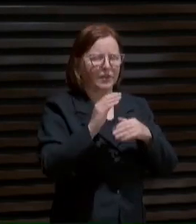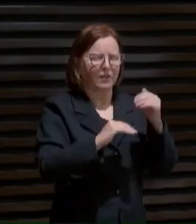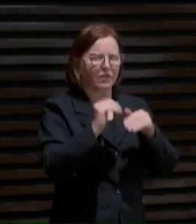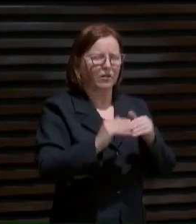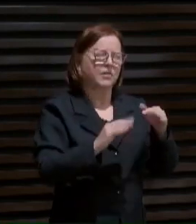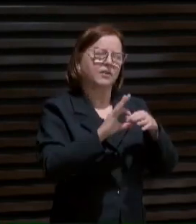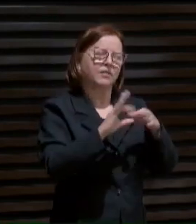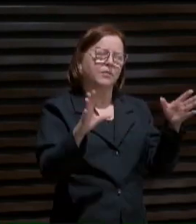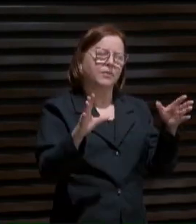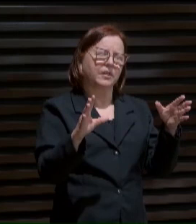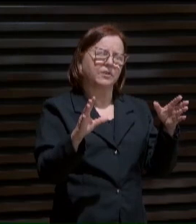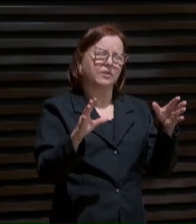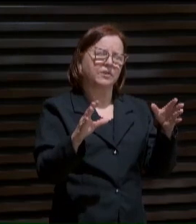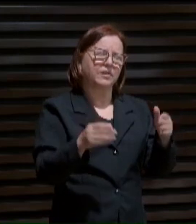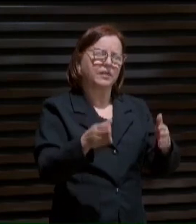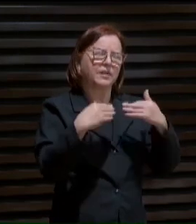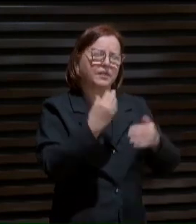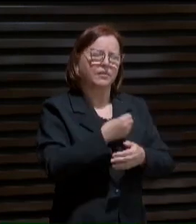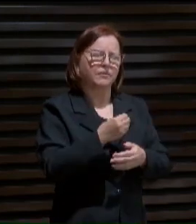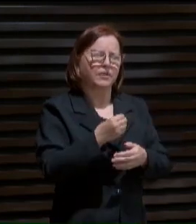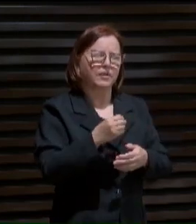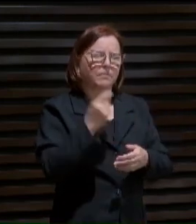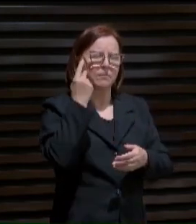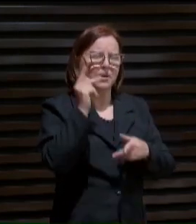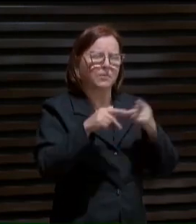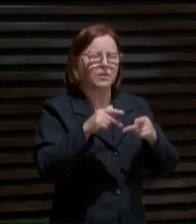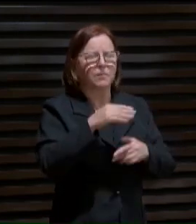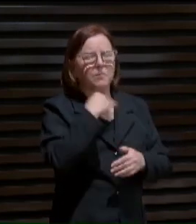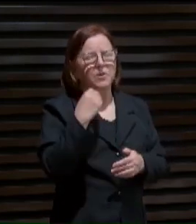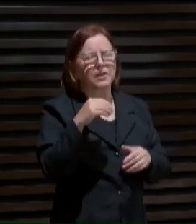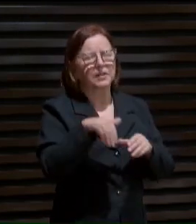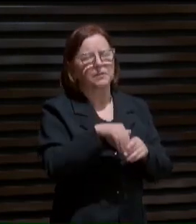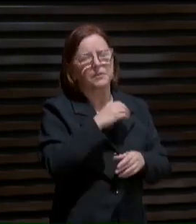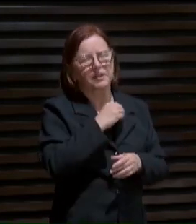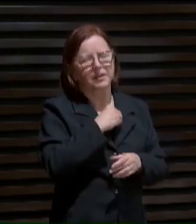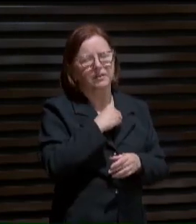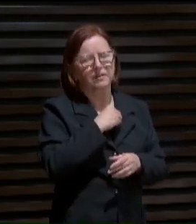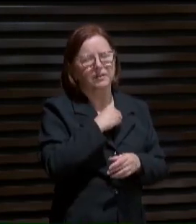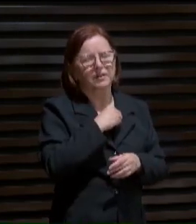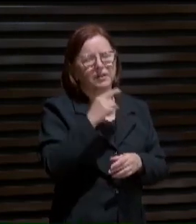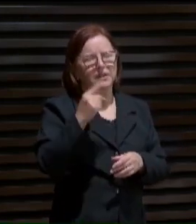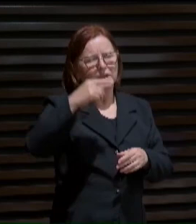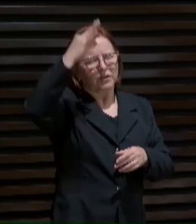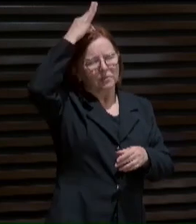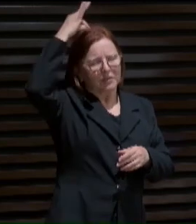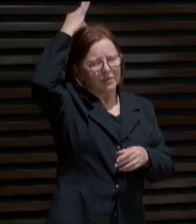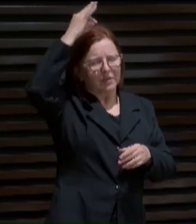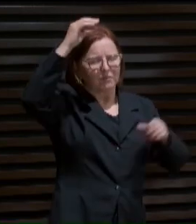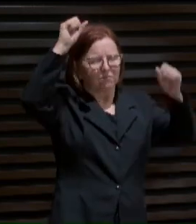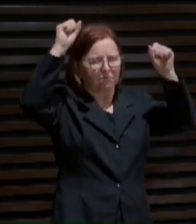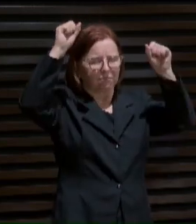aqueles que estão estão mortos em seus delitos e pecados que haja para o derramar do teu santo espírito no meio do teu povo